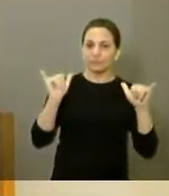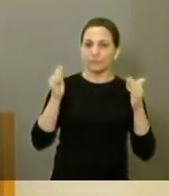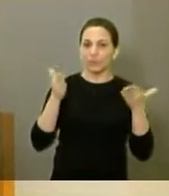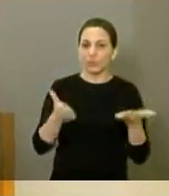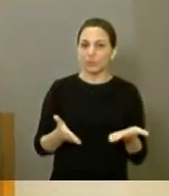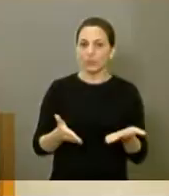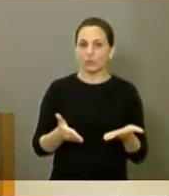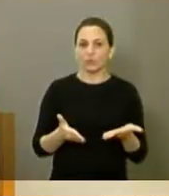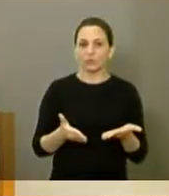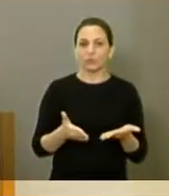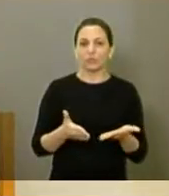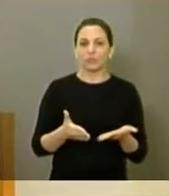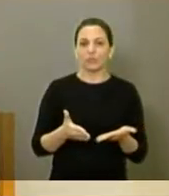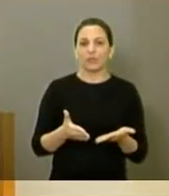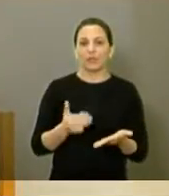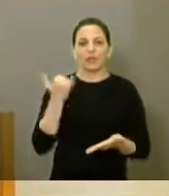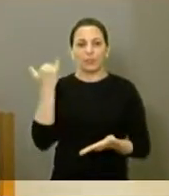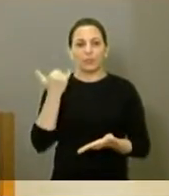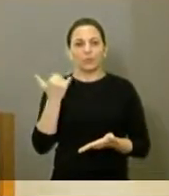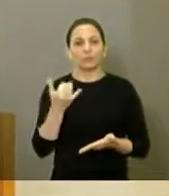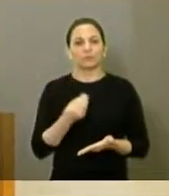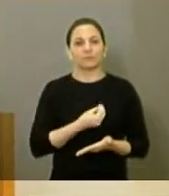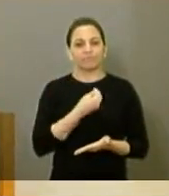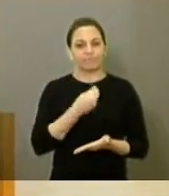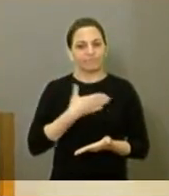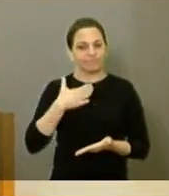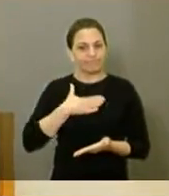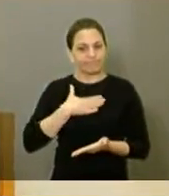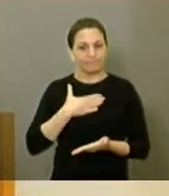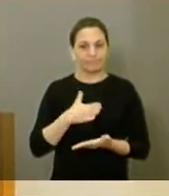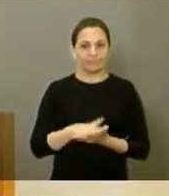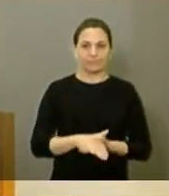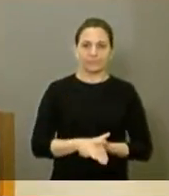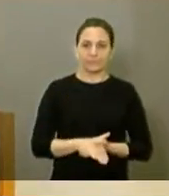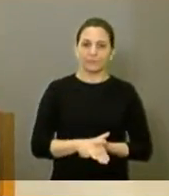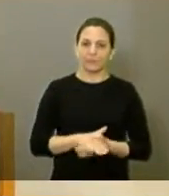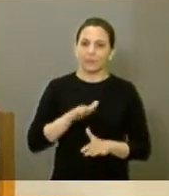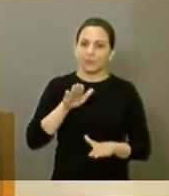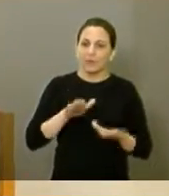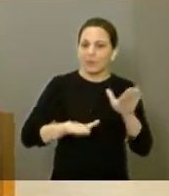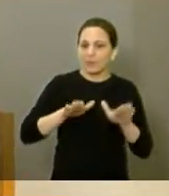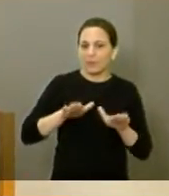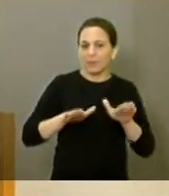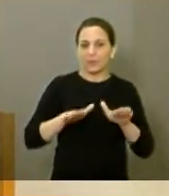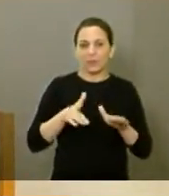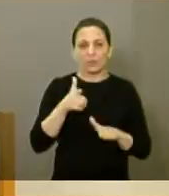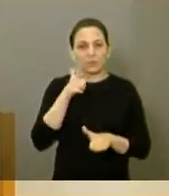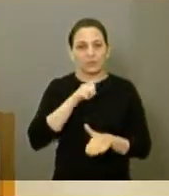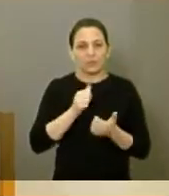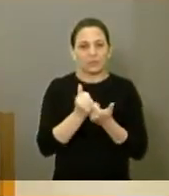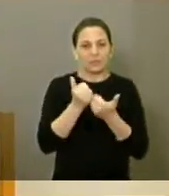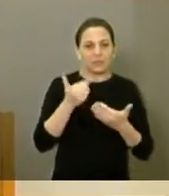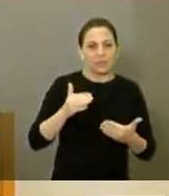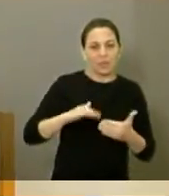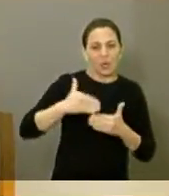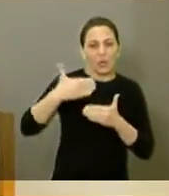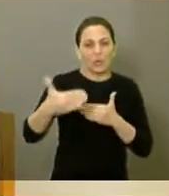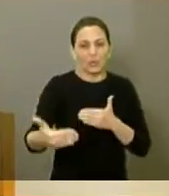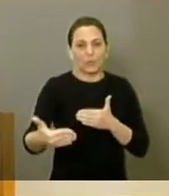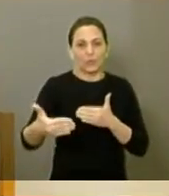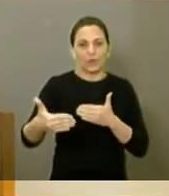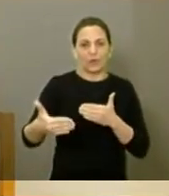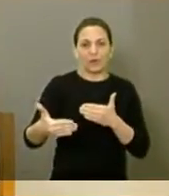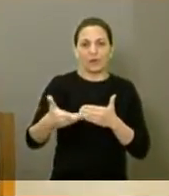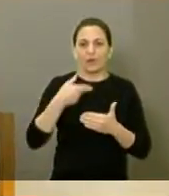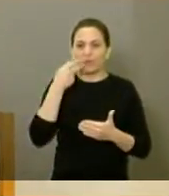meus braços direito entendeu que às vezes não podia contar com a minha assessoria para fora para não